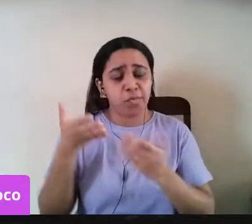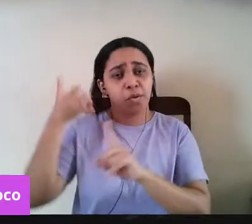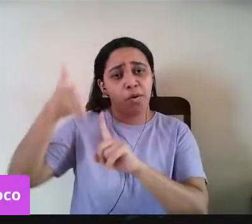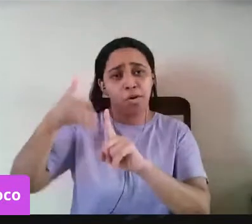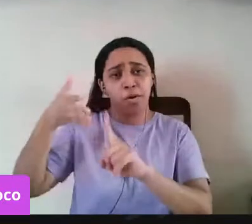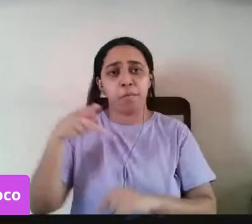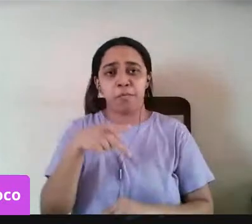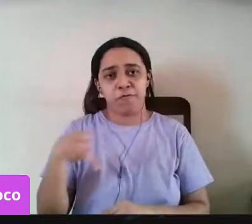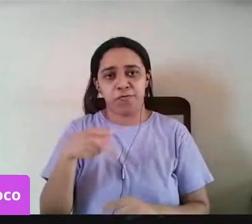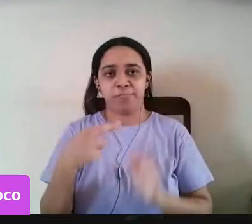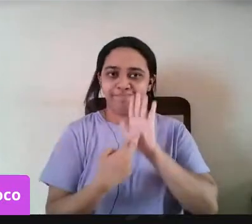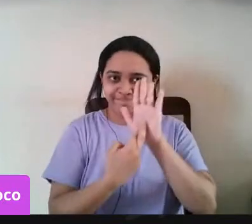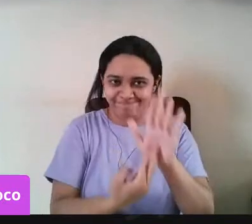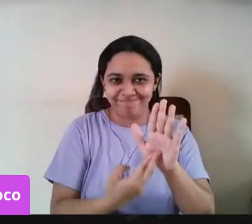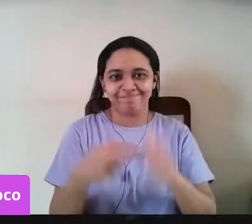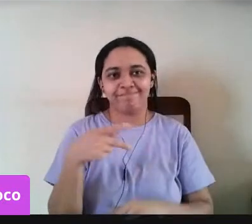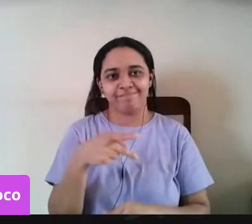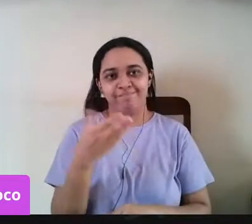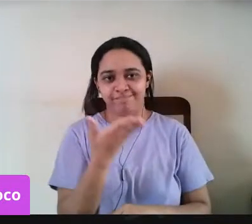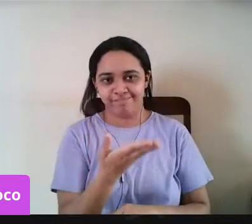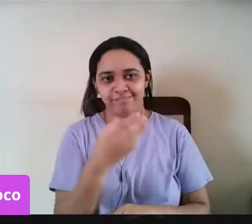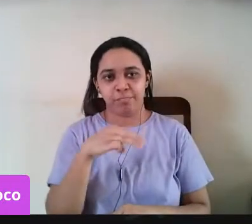professora Mônica.